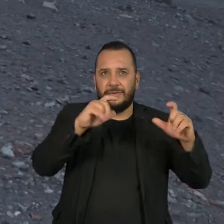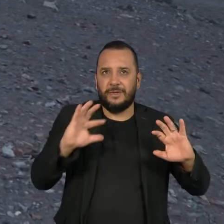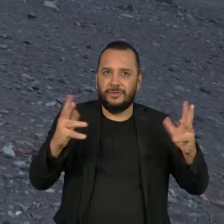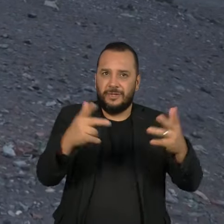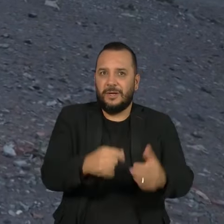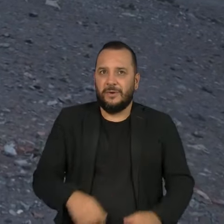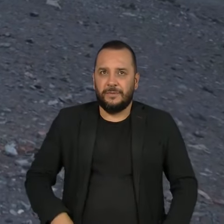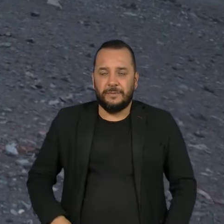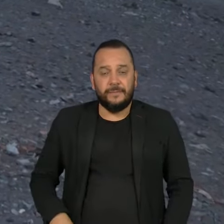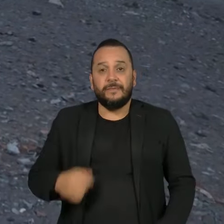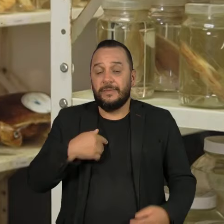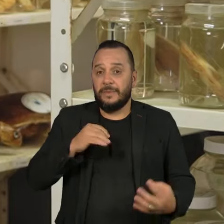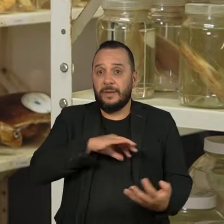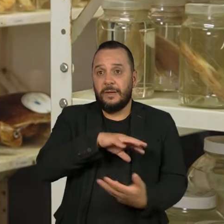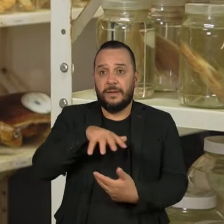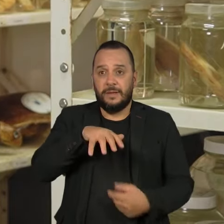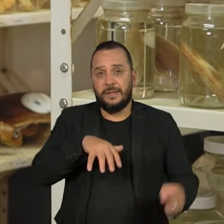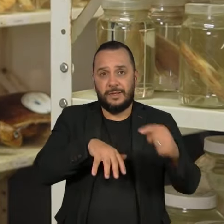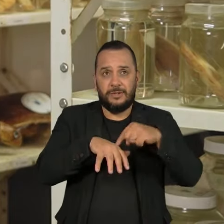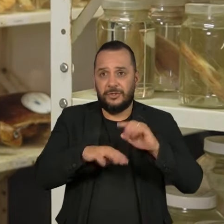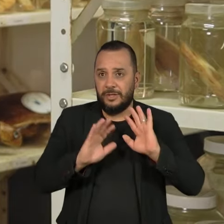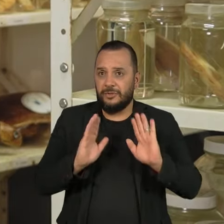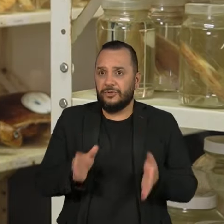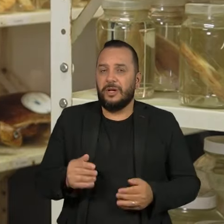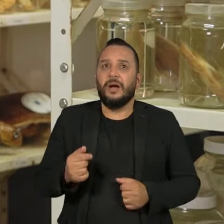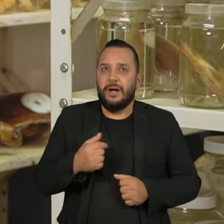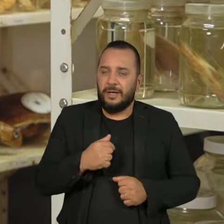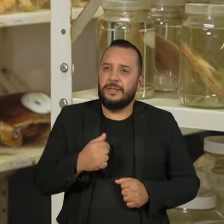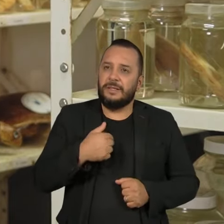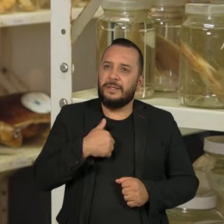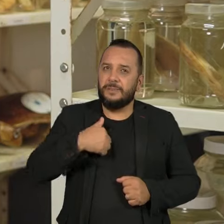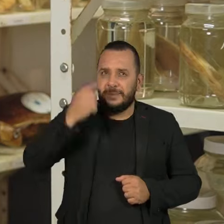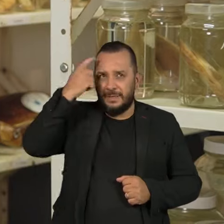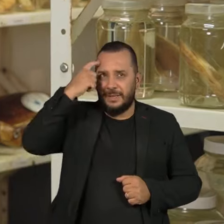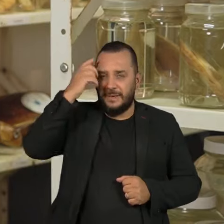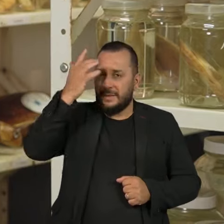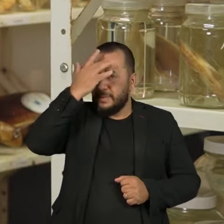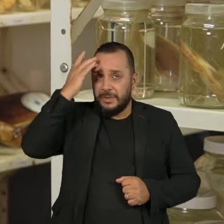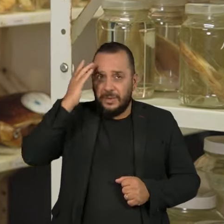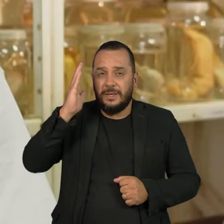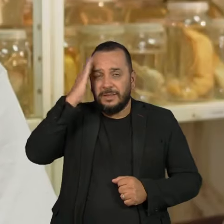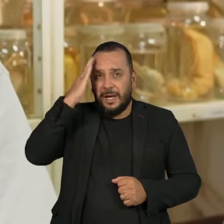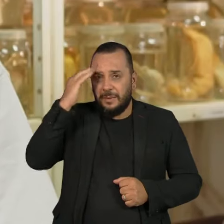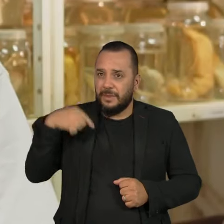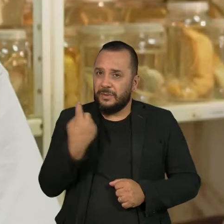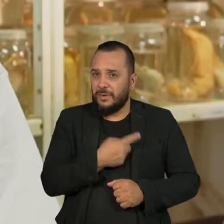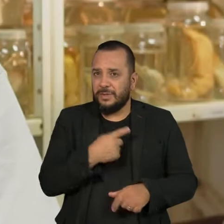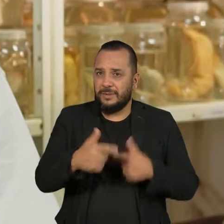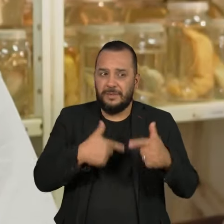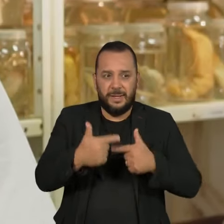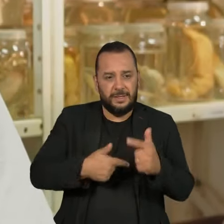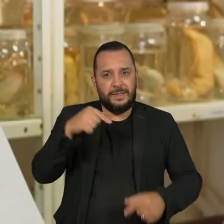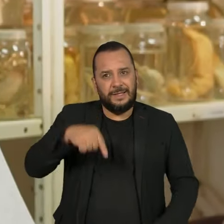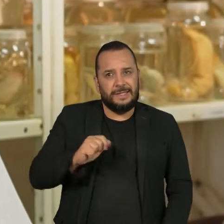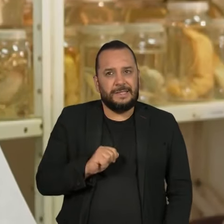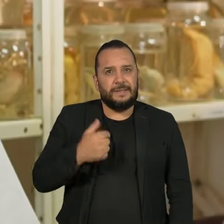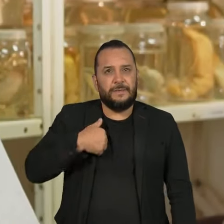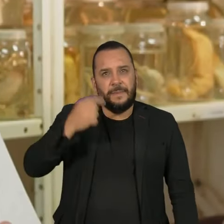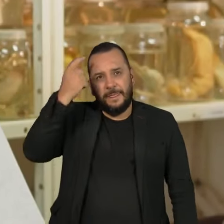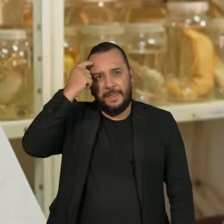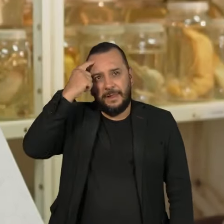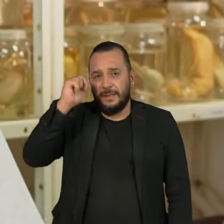Quando eu estava na Antártica, o que eu pensava muito se as pessoas estão sabendo o que a gente está fazendo aqui. E aí eu pensei que, se a